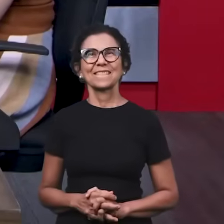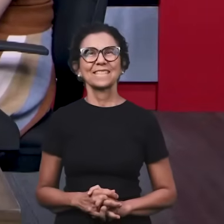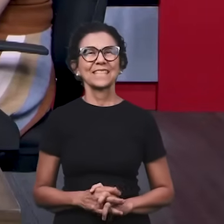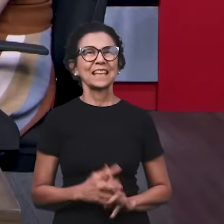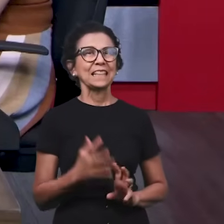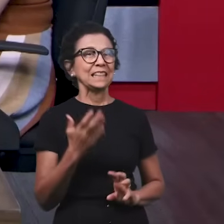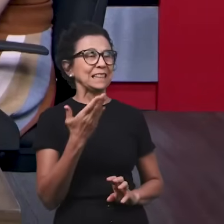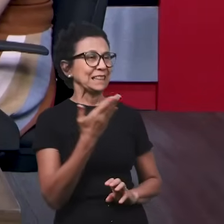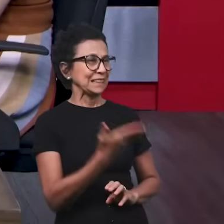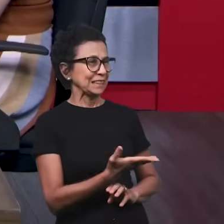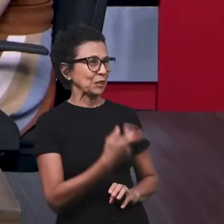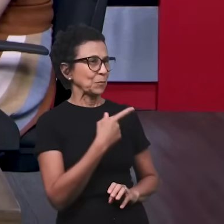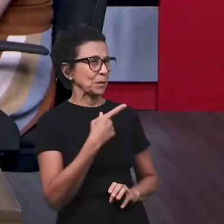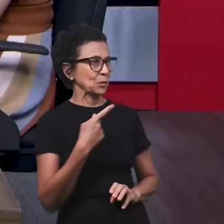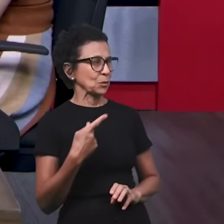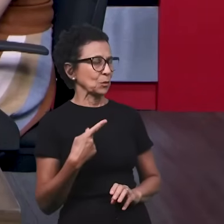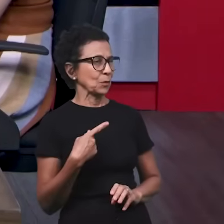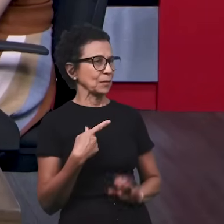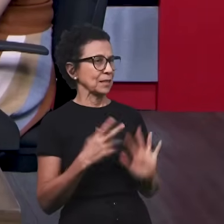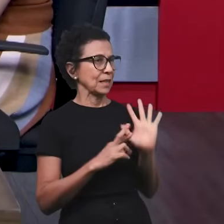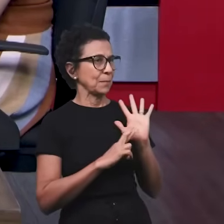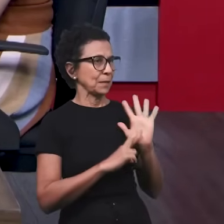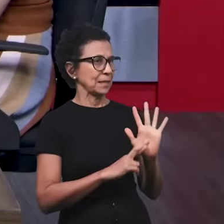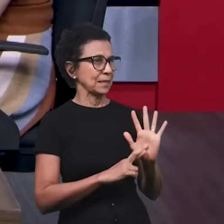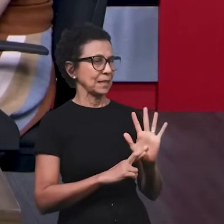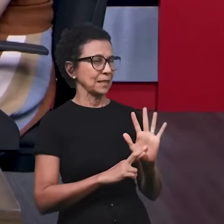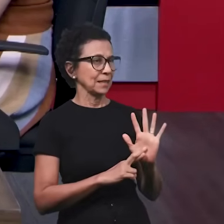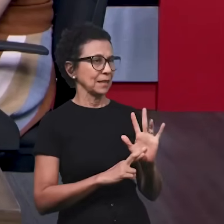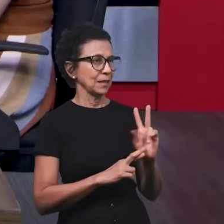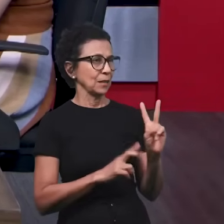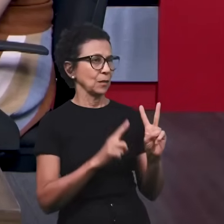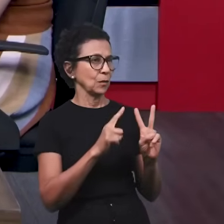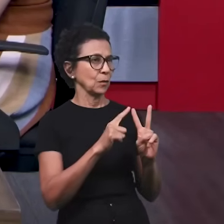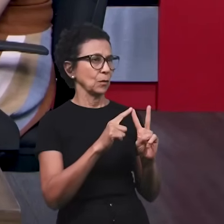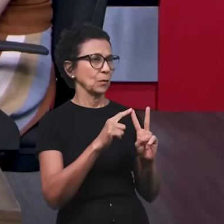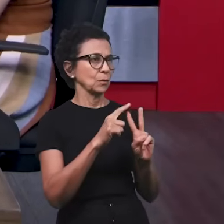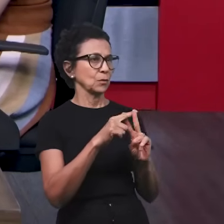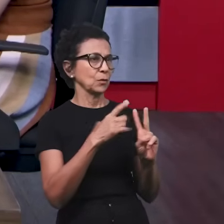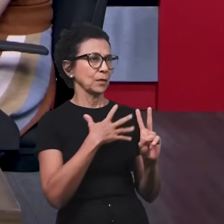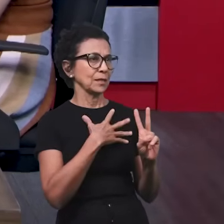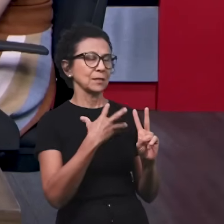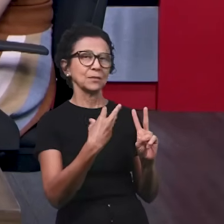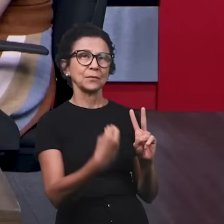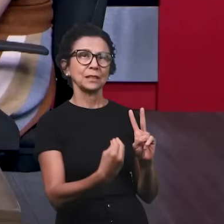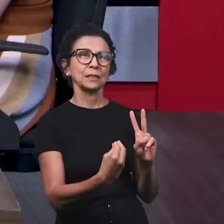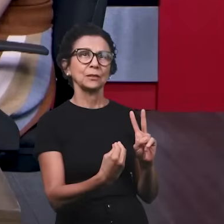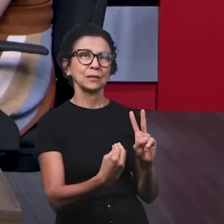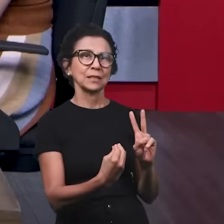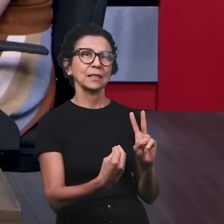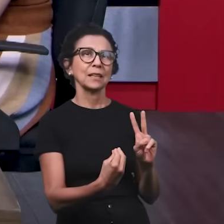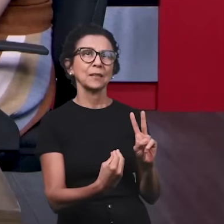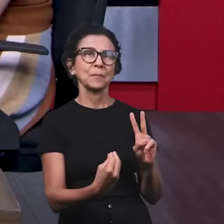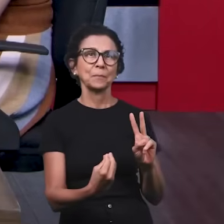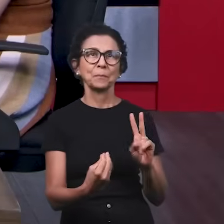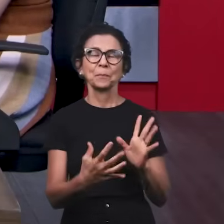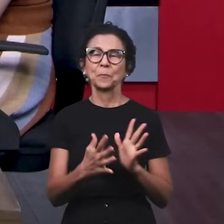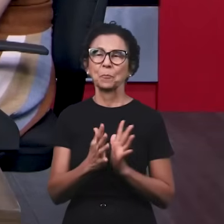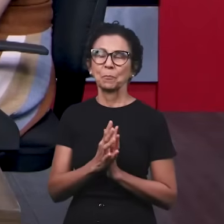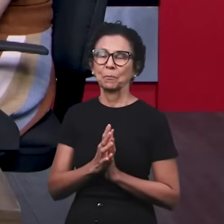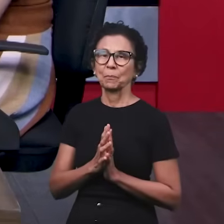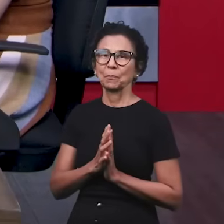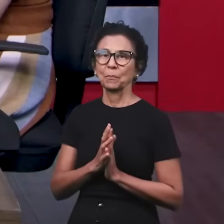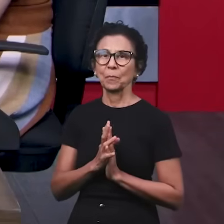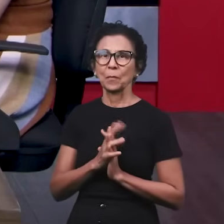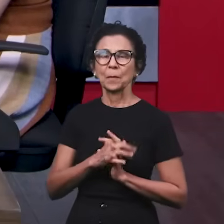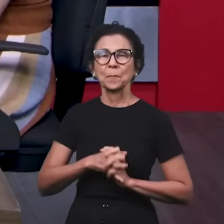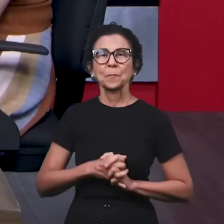Aqui, o pastor Ziander está representando os filhos, né? Você e a Telda.